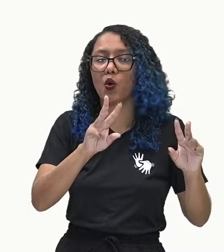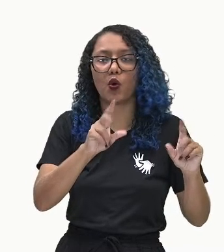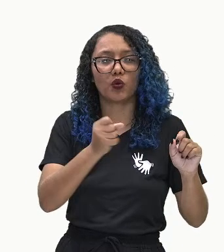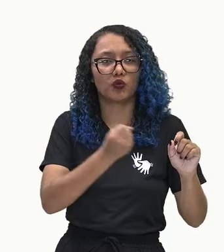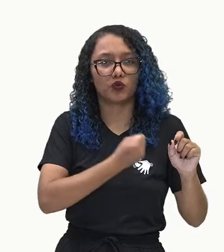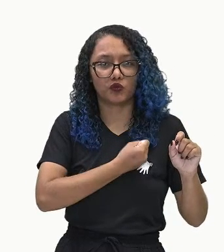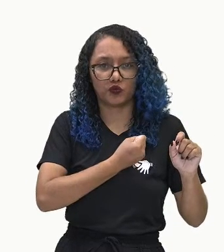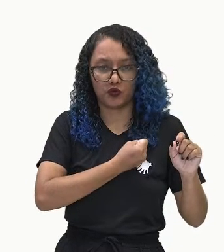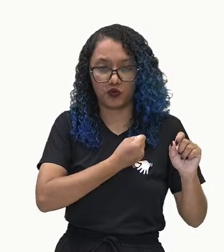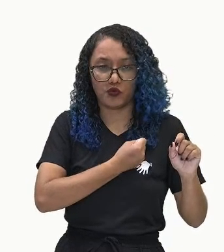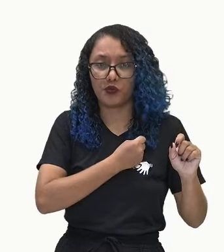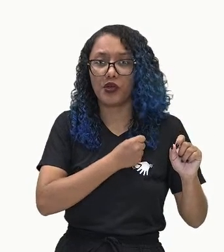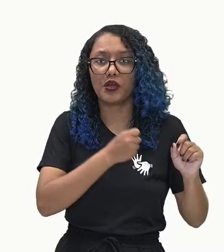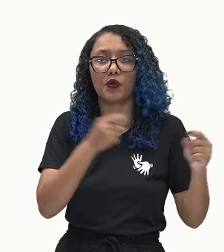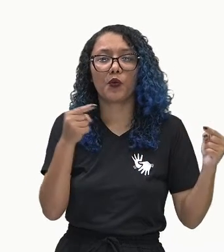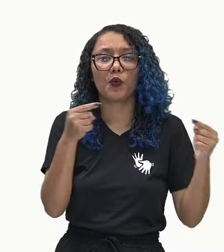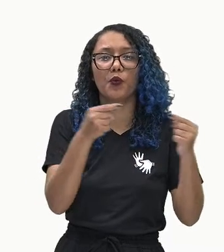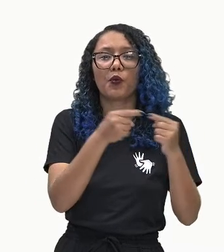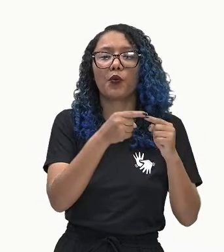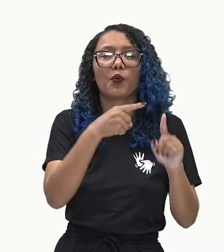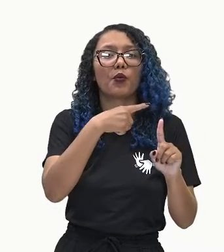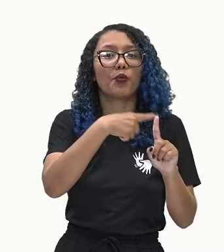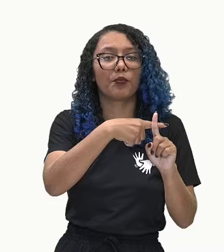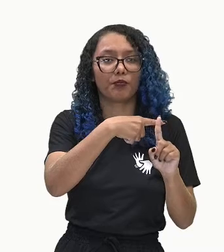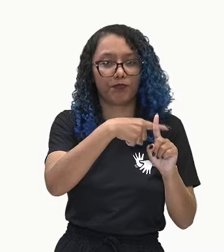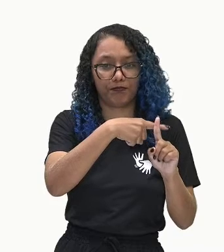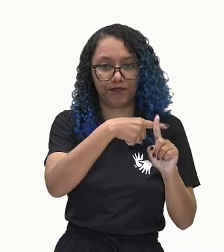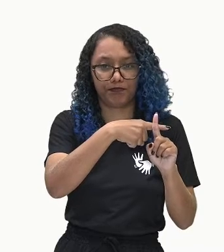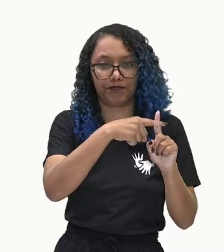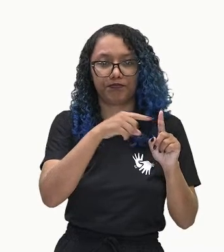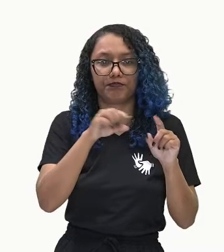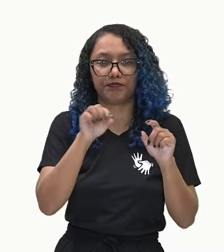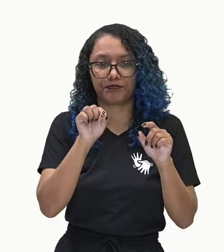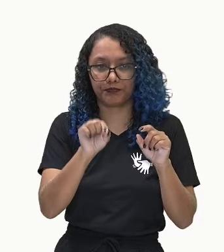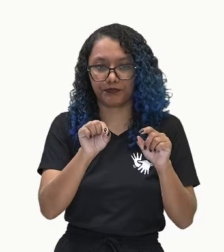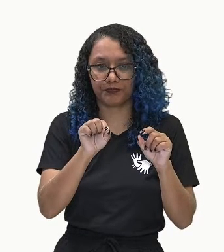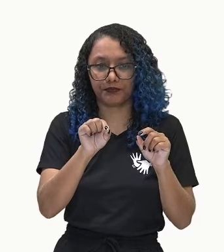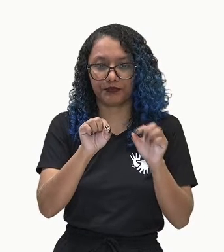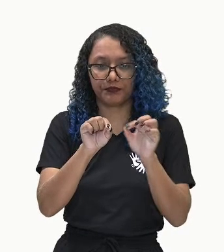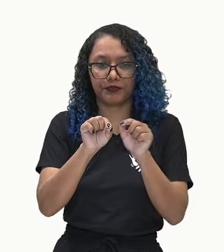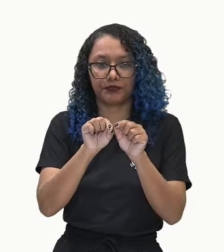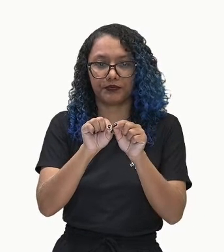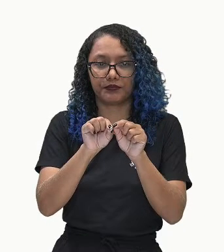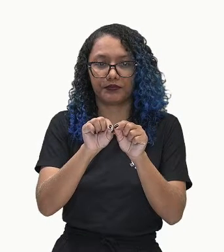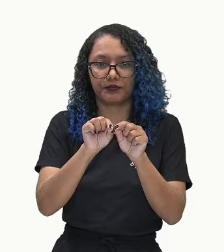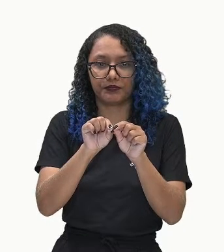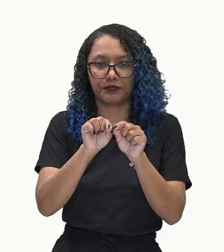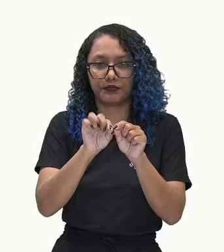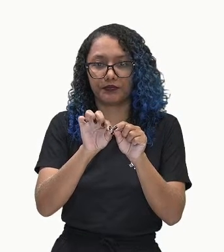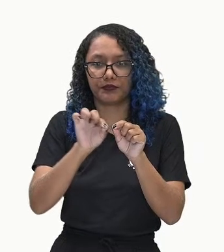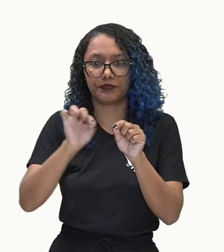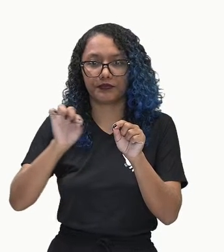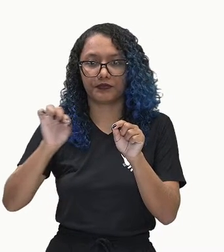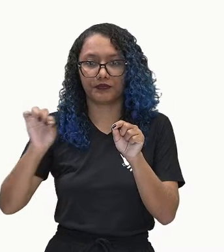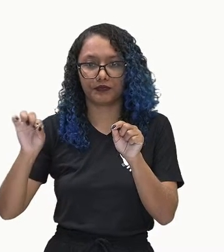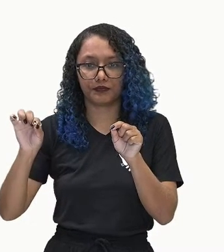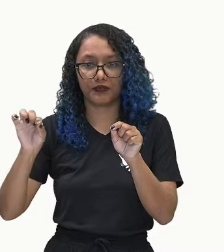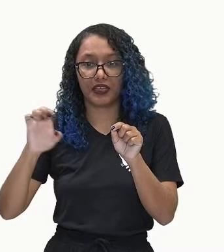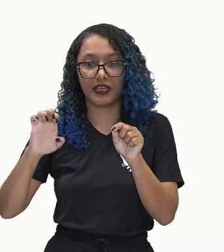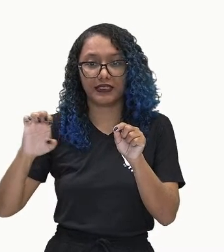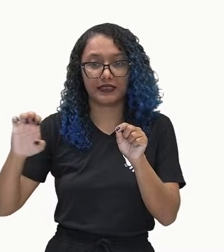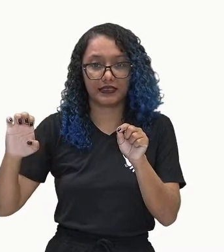quaisquer valores positivos. A partir dessa origem, andando para a nossa